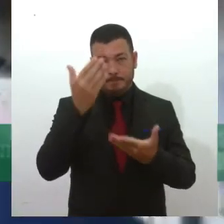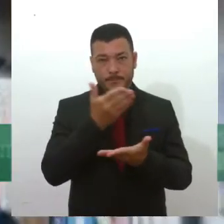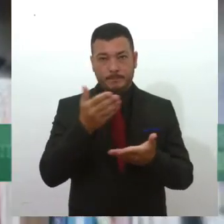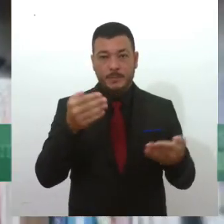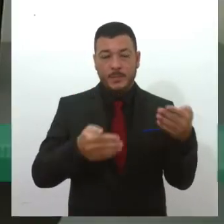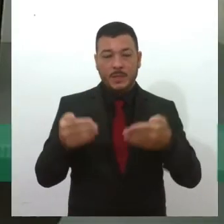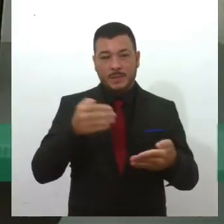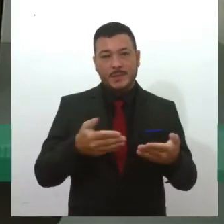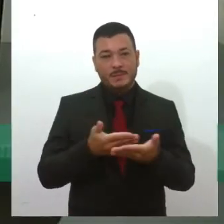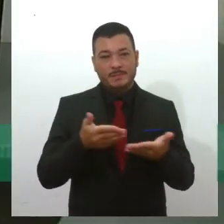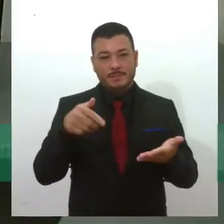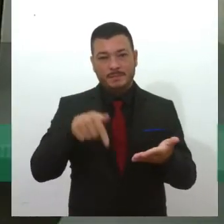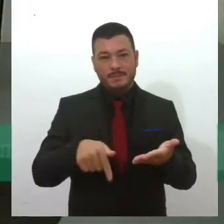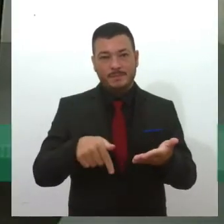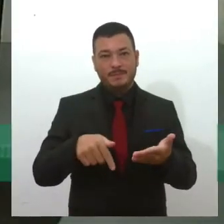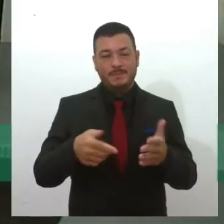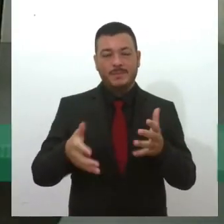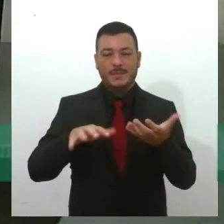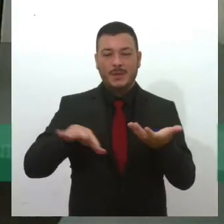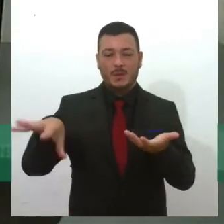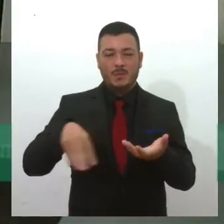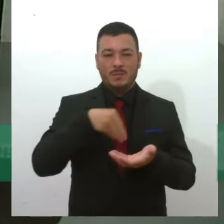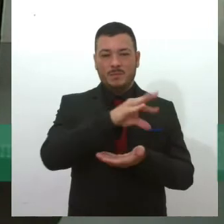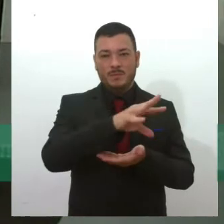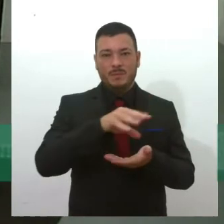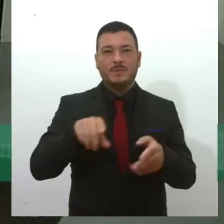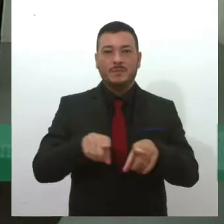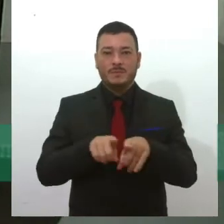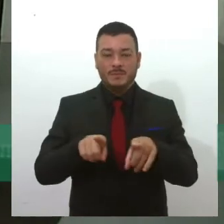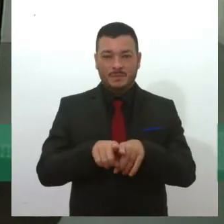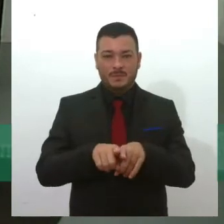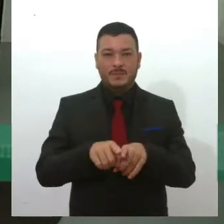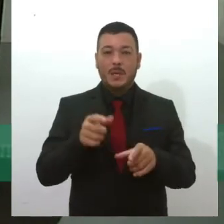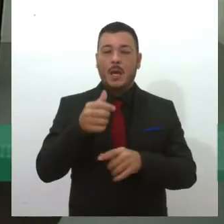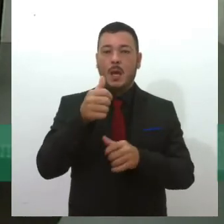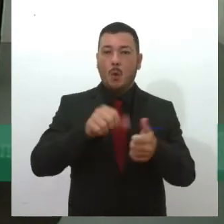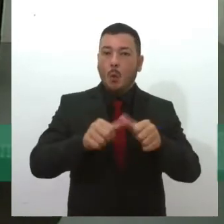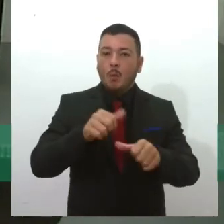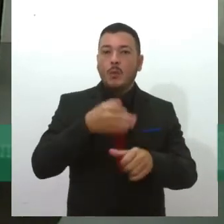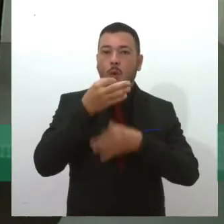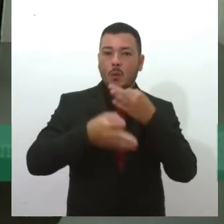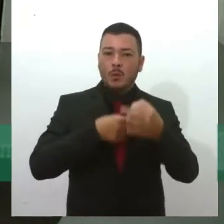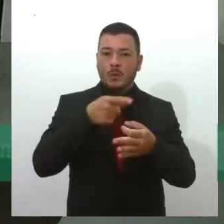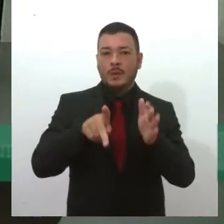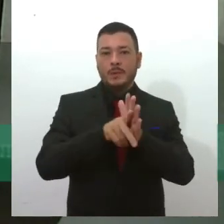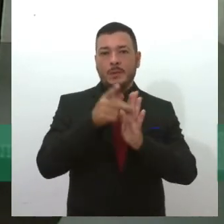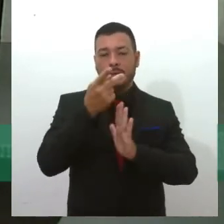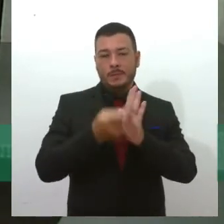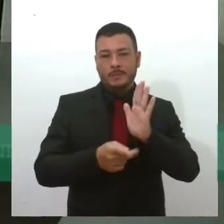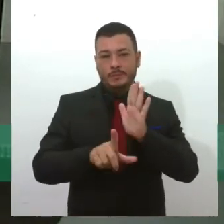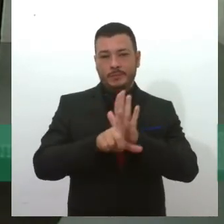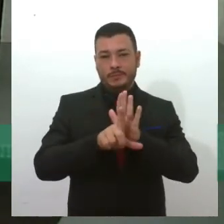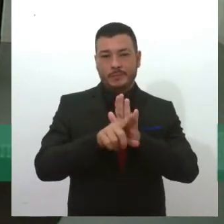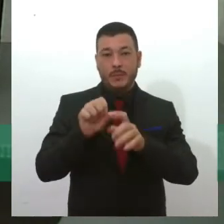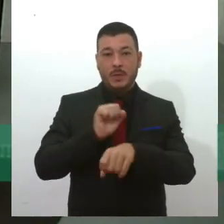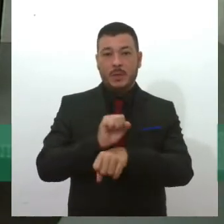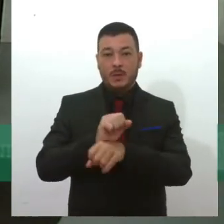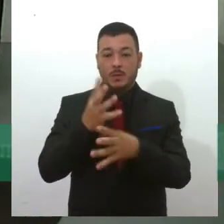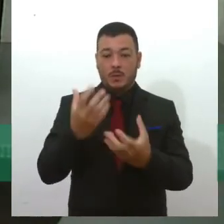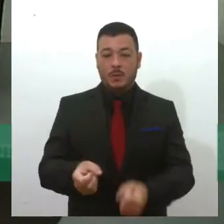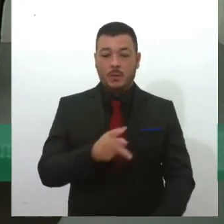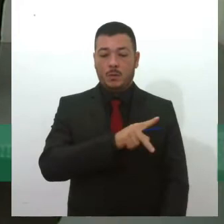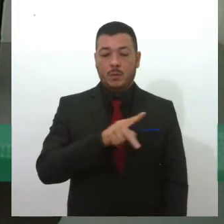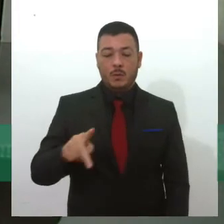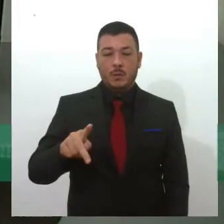participação de vocês aqui no Congresso em Pauta, as observações feitas diante desse projeto de lei que foi aprovado e aguarda a sanção do presidente